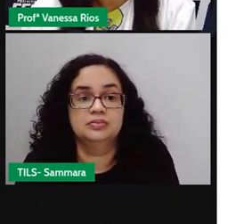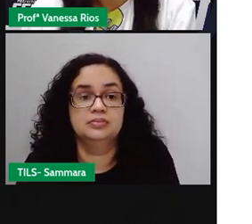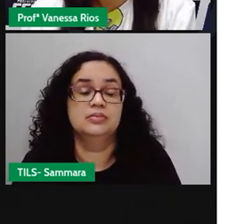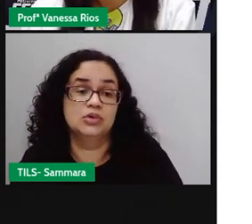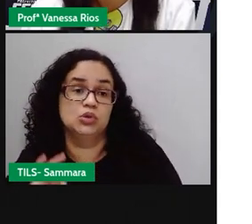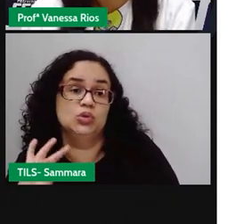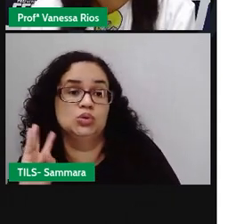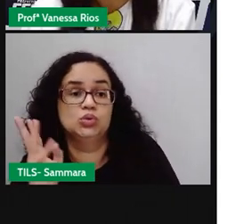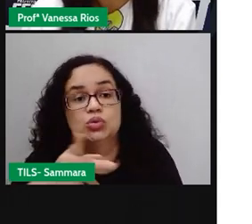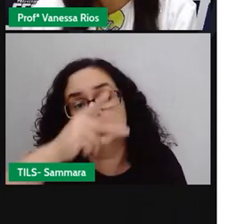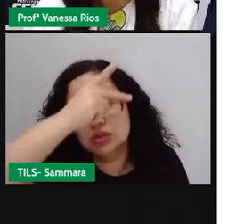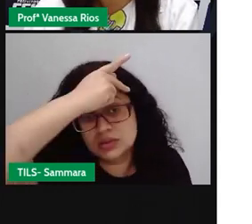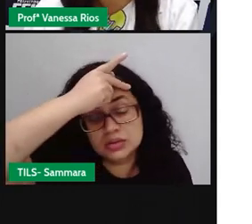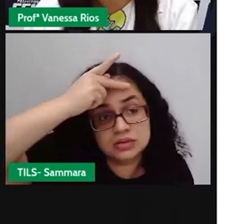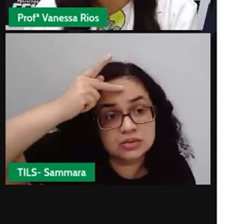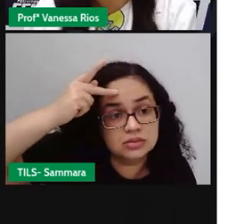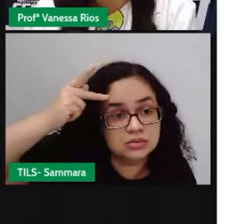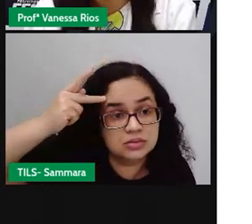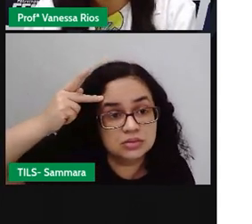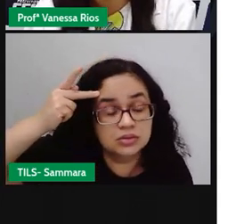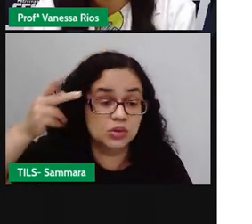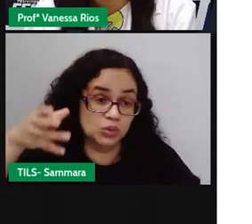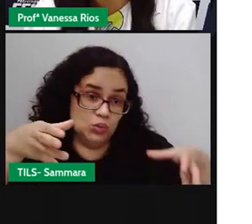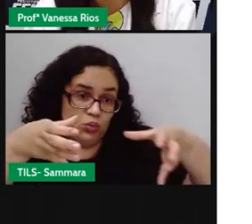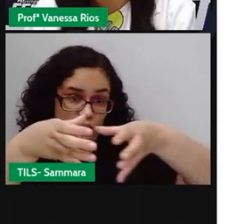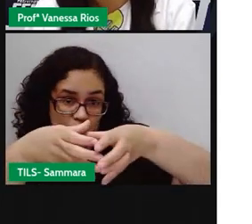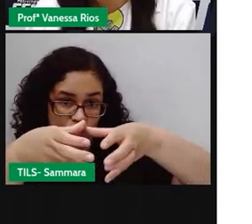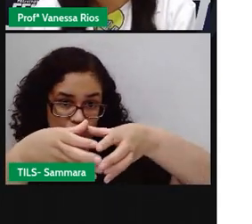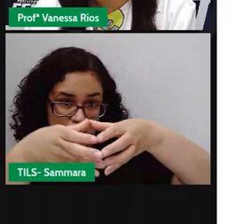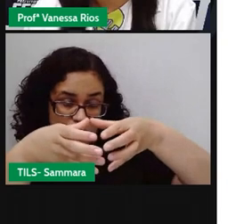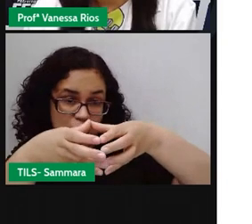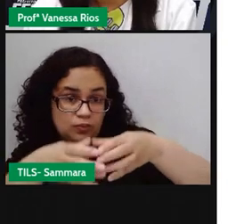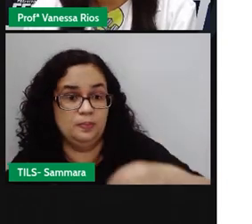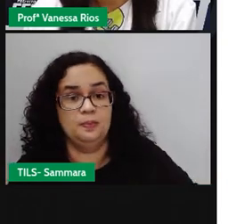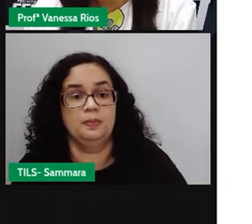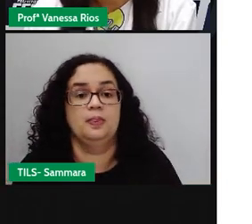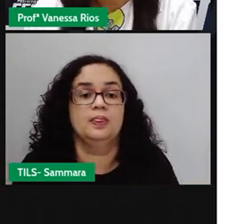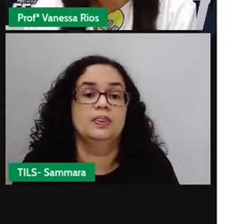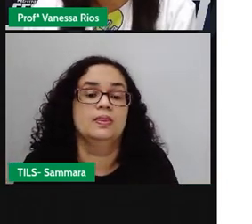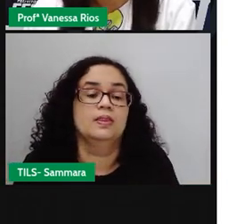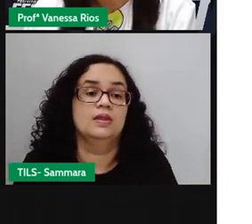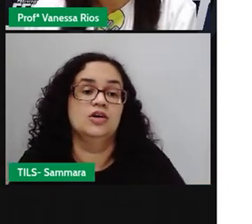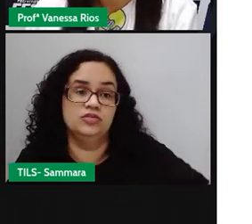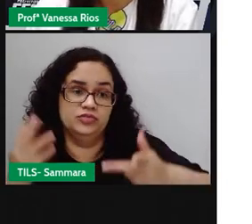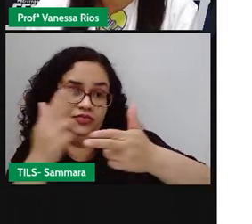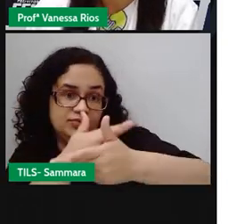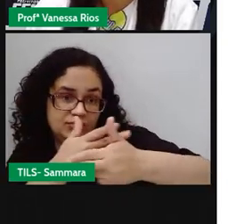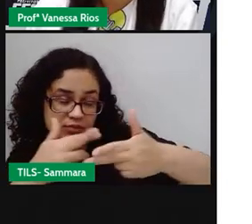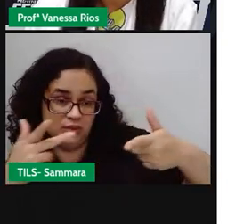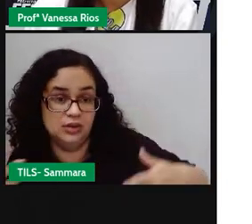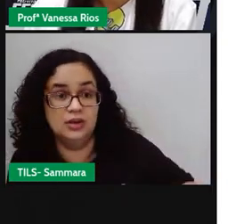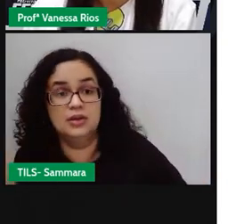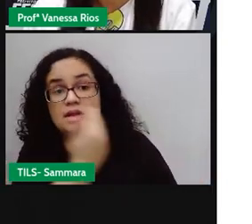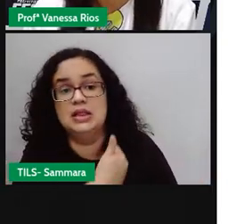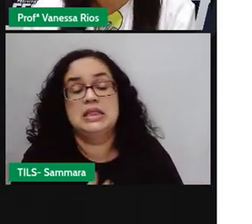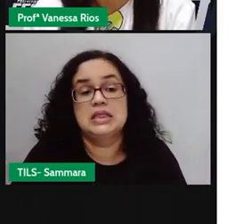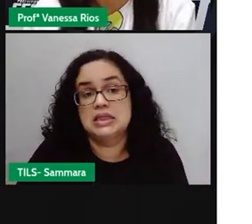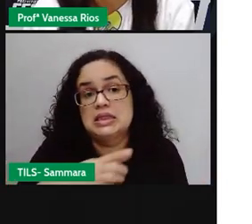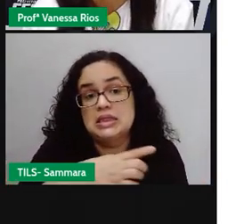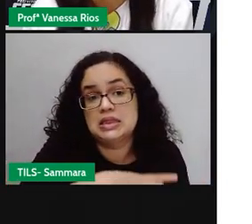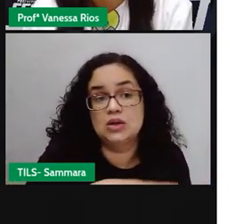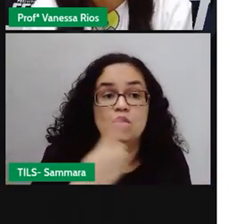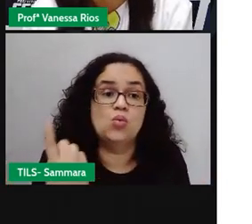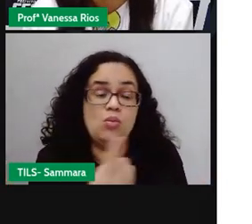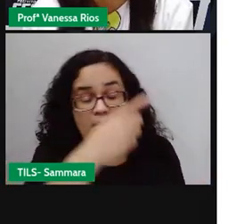de todas as pessoas, à disposição do coletivo, né? À disposição de vários, porque o que é público não pertence a